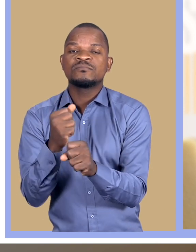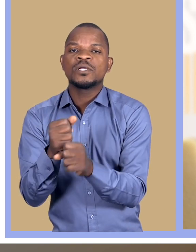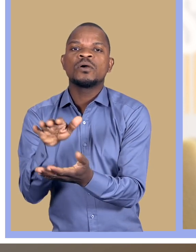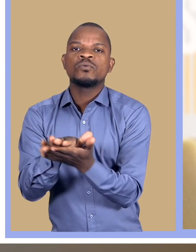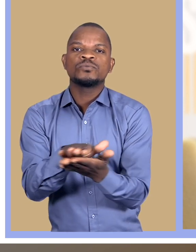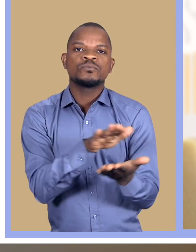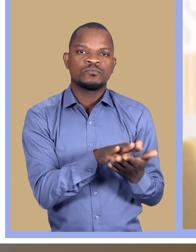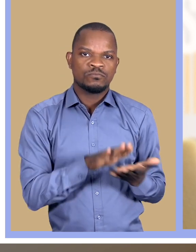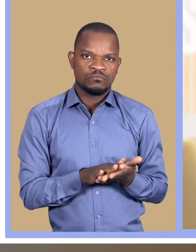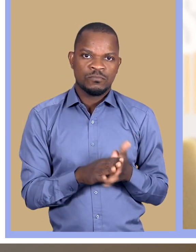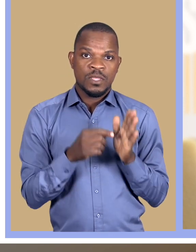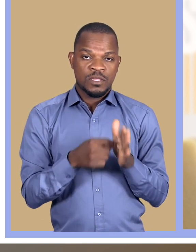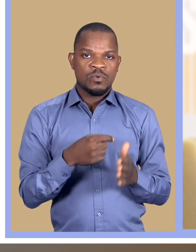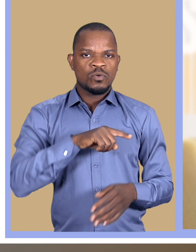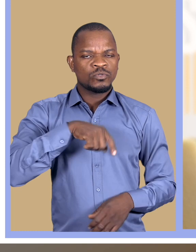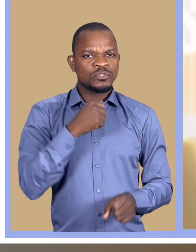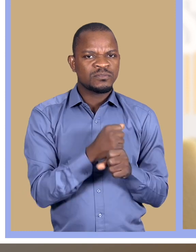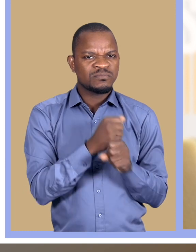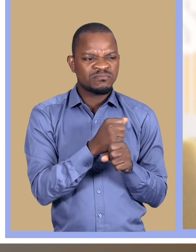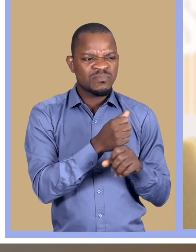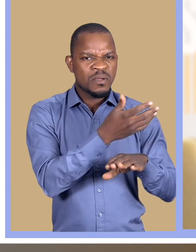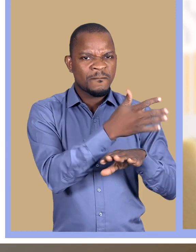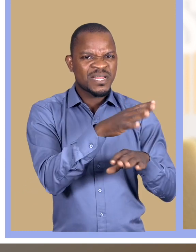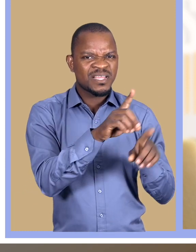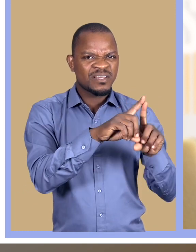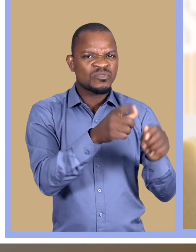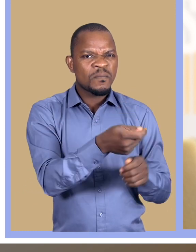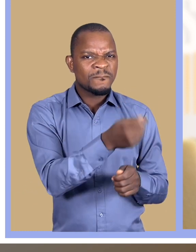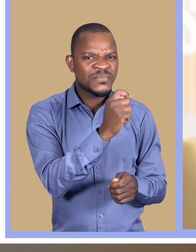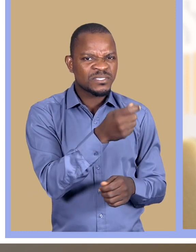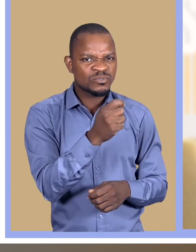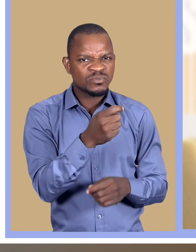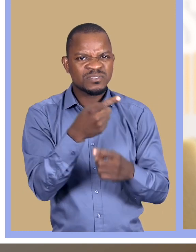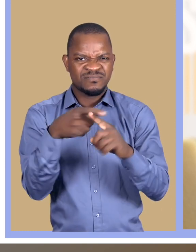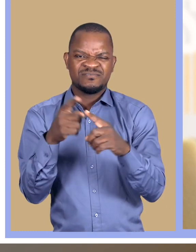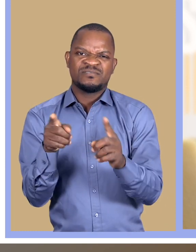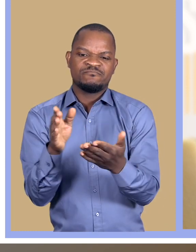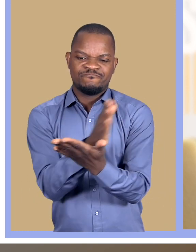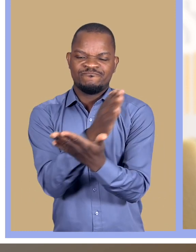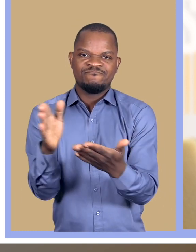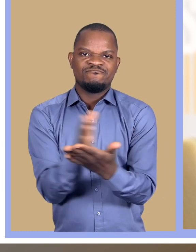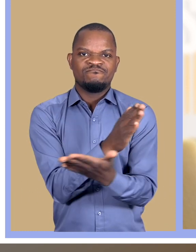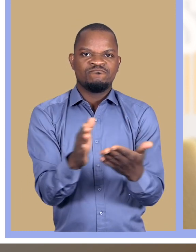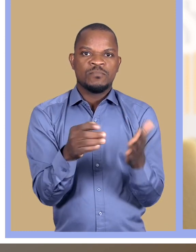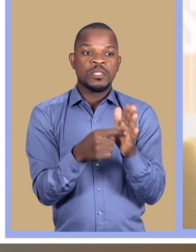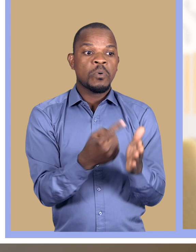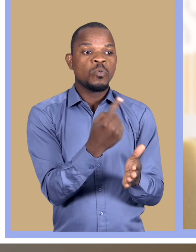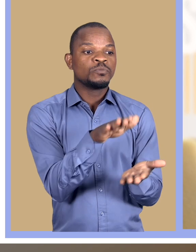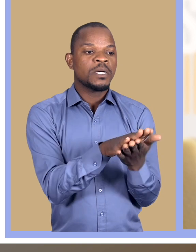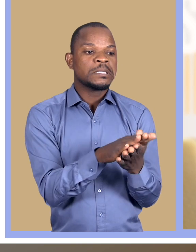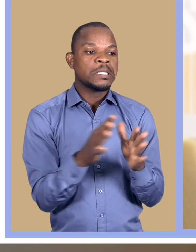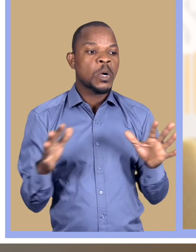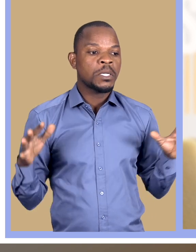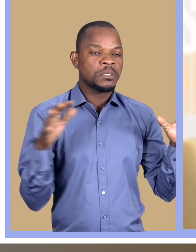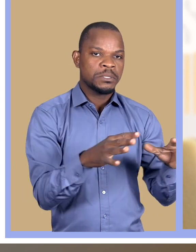Mangal da Praia dos Pescadores, os outros estão num outro ponto, que é para não termos esforços, vamos lá chamar,